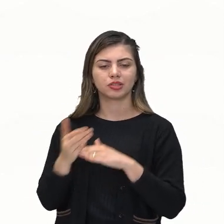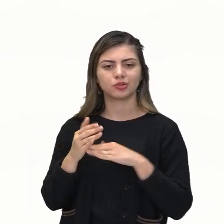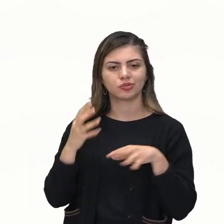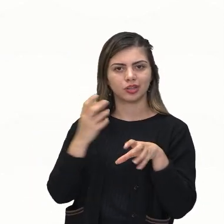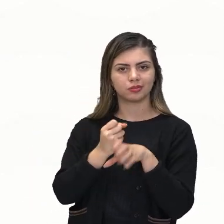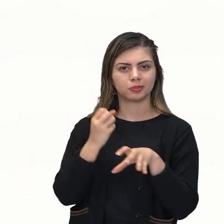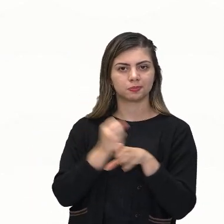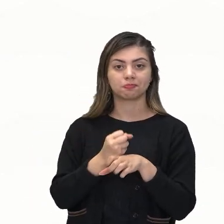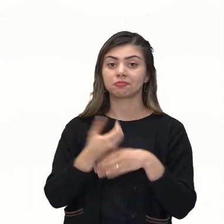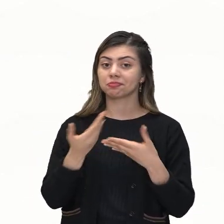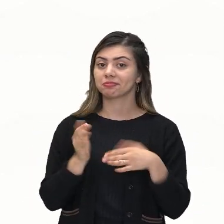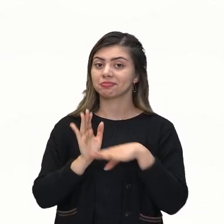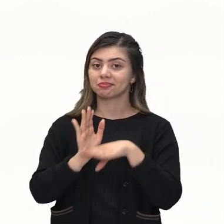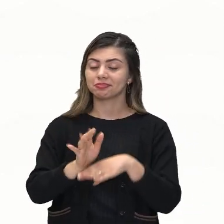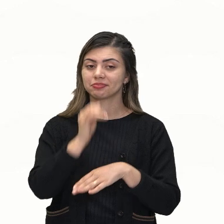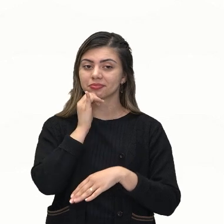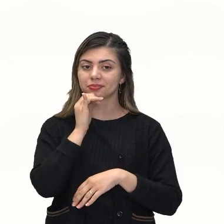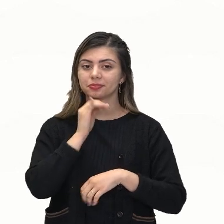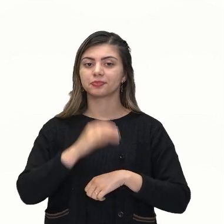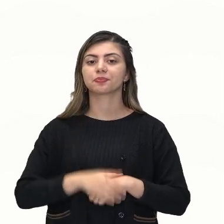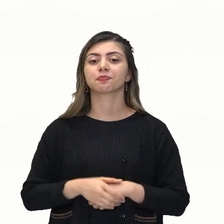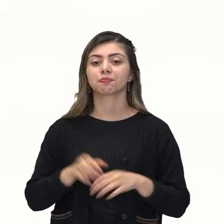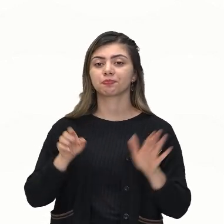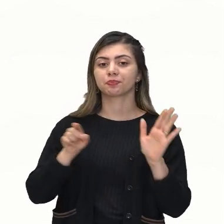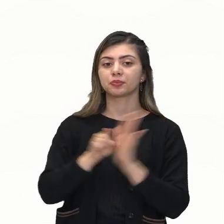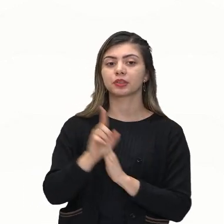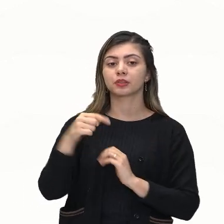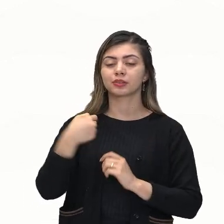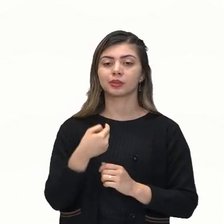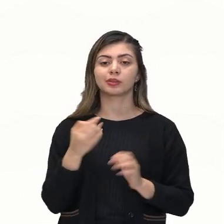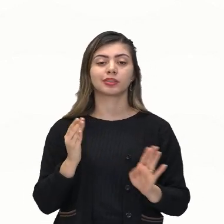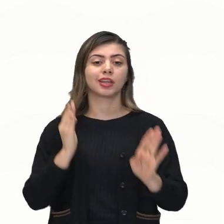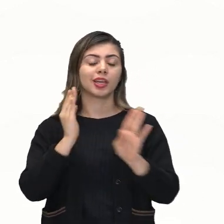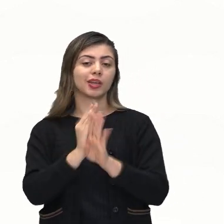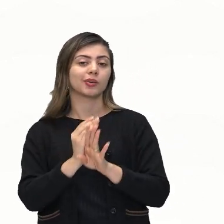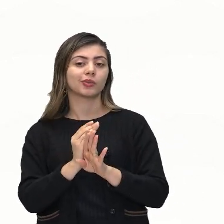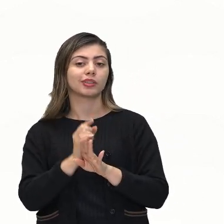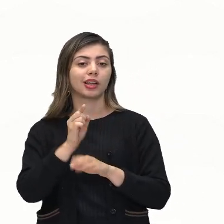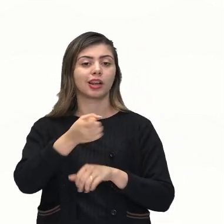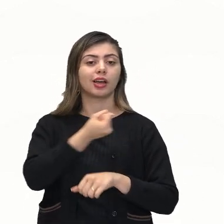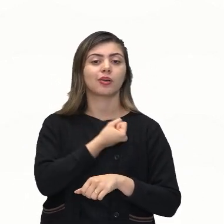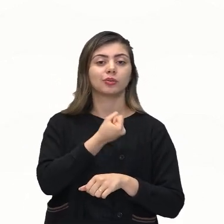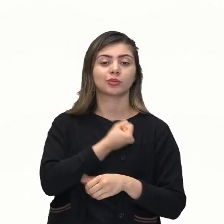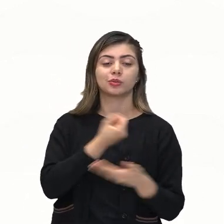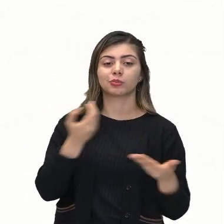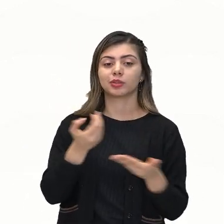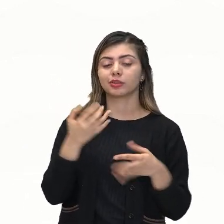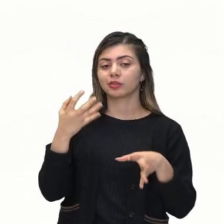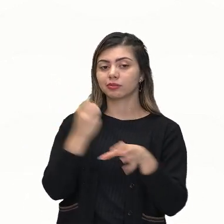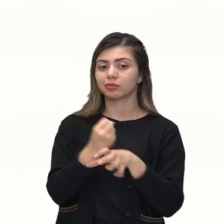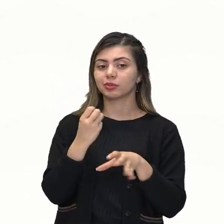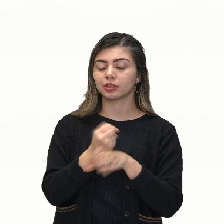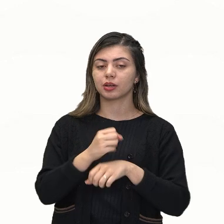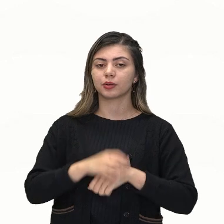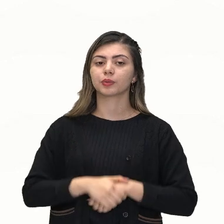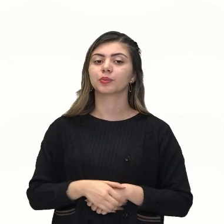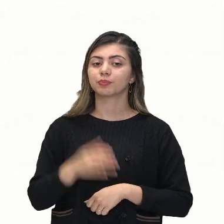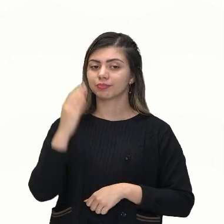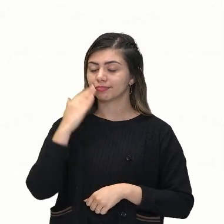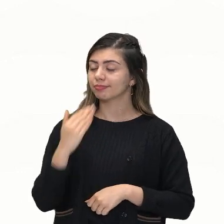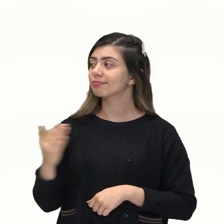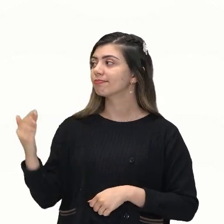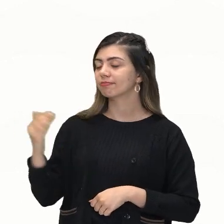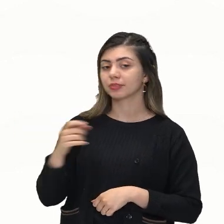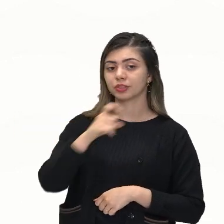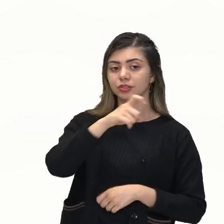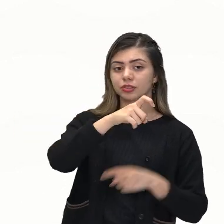mostrar. Ache o valor numérico das variáveis nas proporções a seguir. Temos a primeira aí, ó.